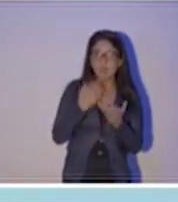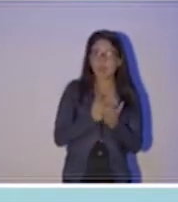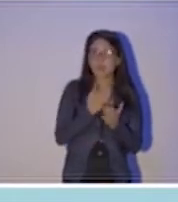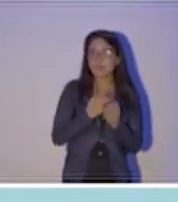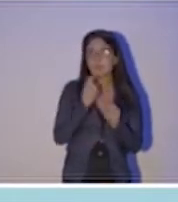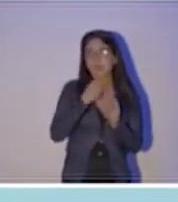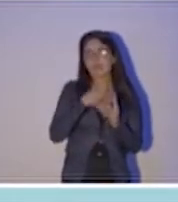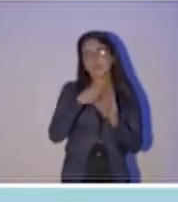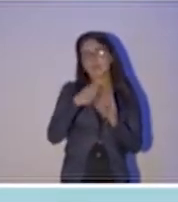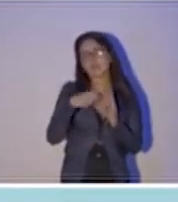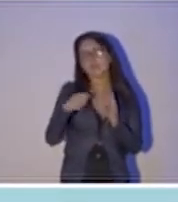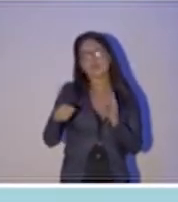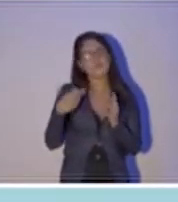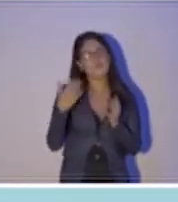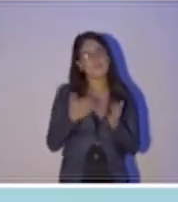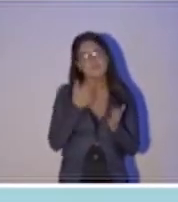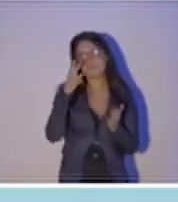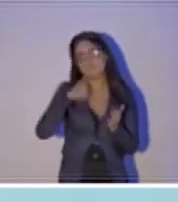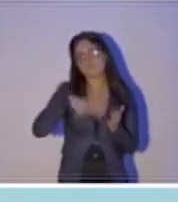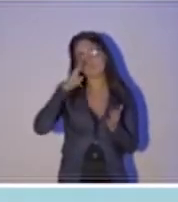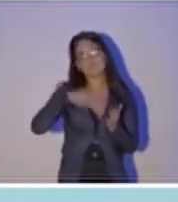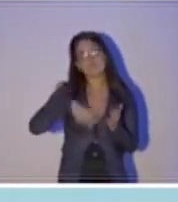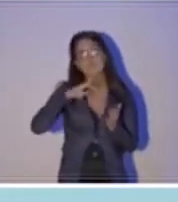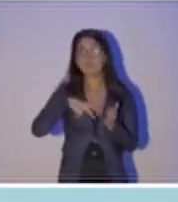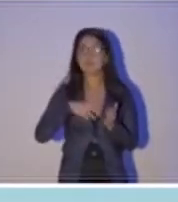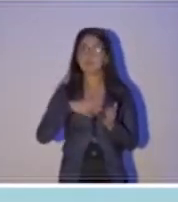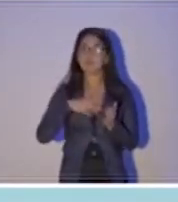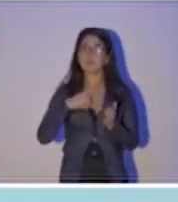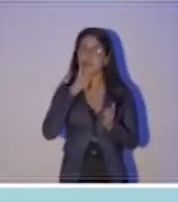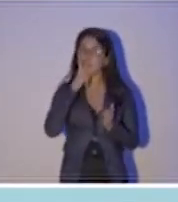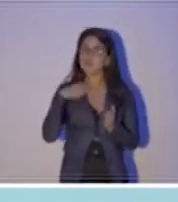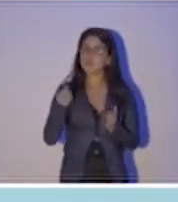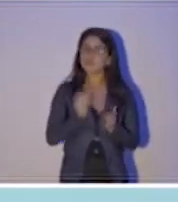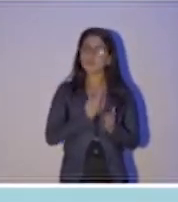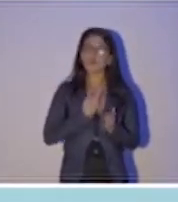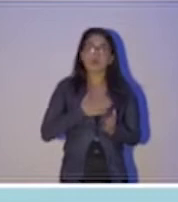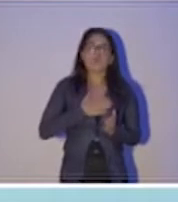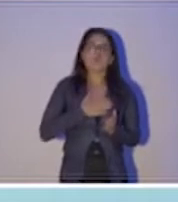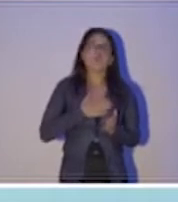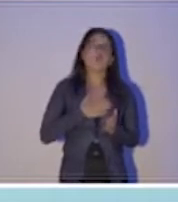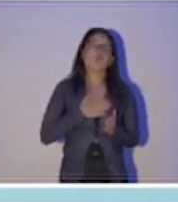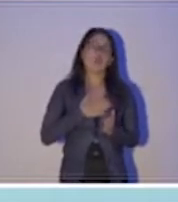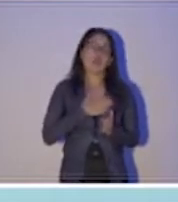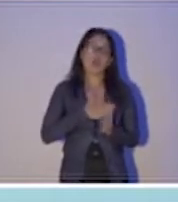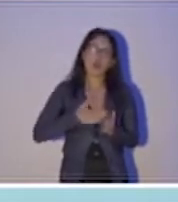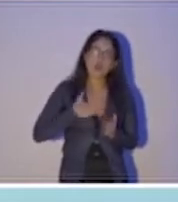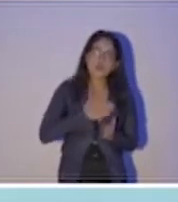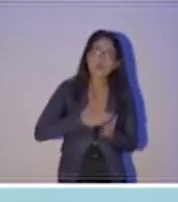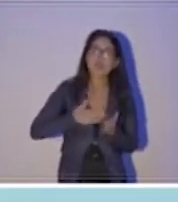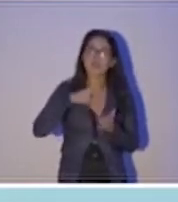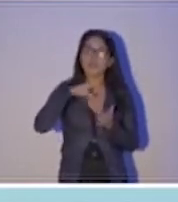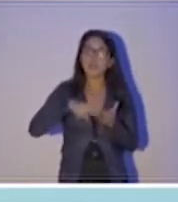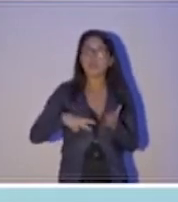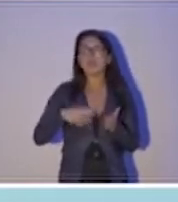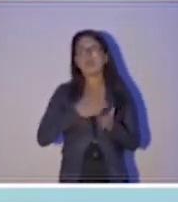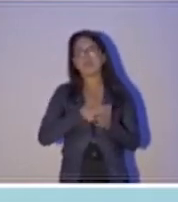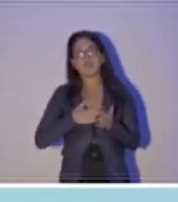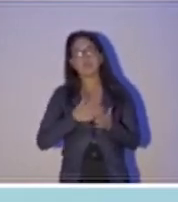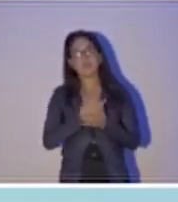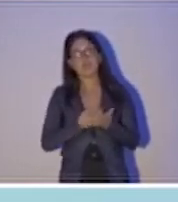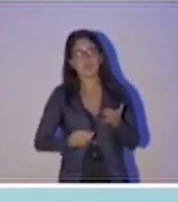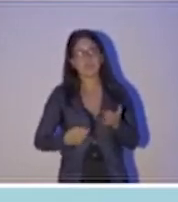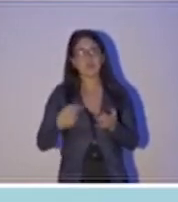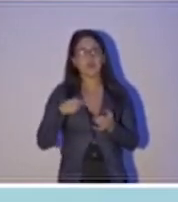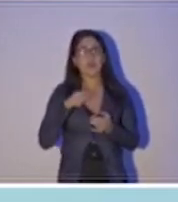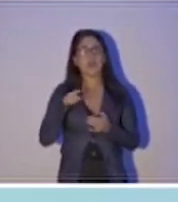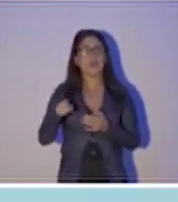meses, lemos muito, pegamos gosto pela leitura, aprendemos a escrever uma resenha crítica, e o resultado disso foi que a gente ficou em primeiro